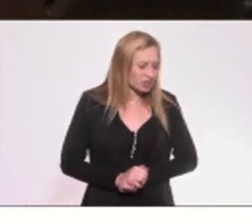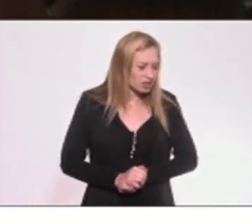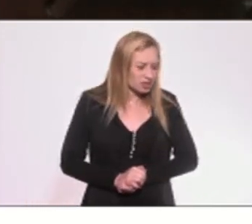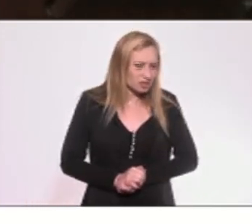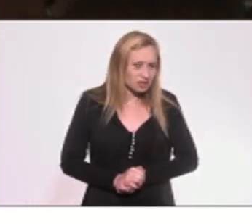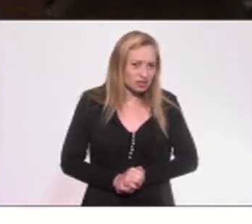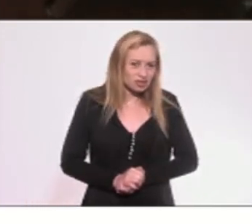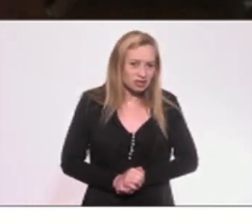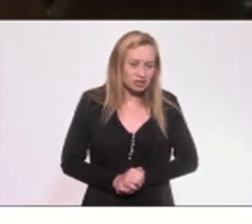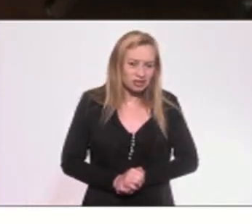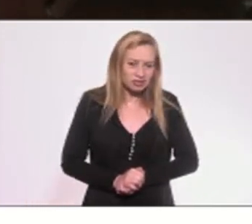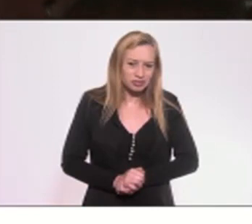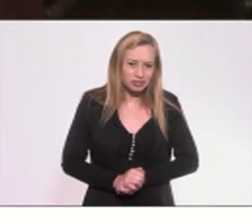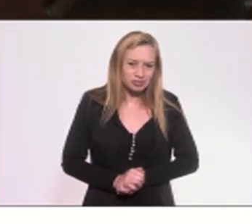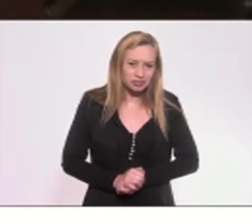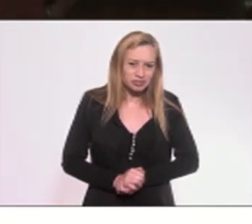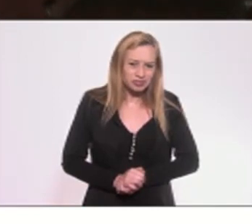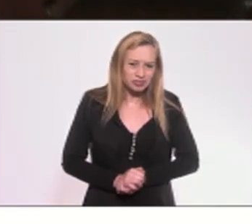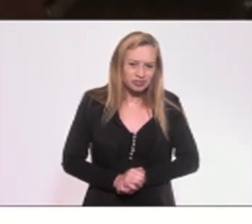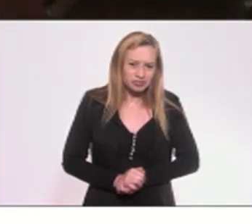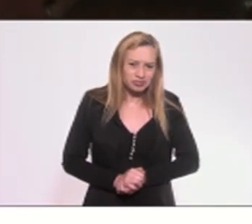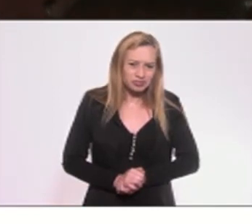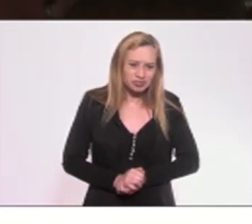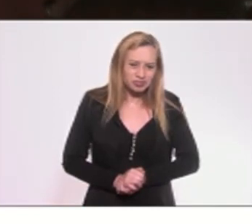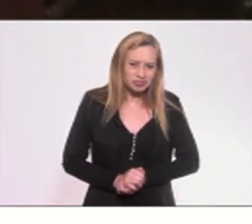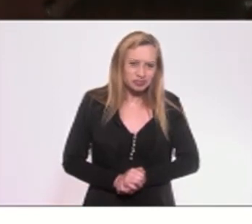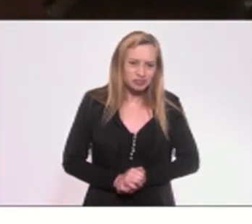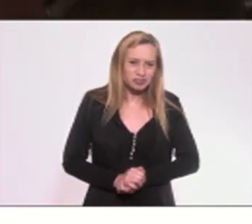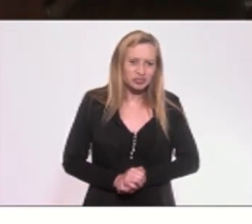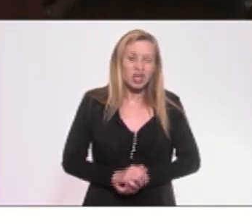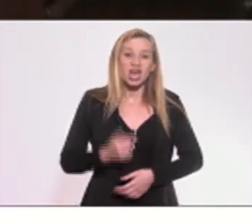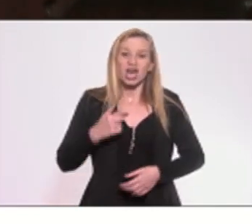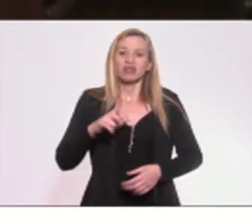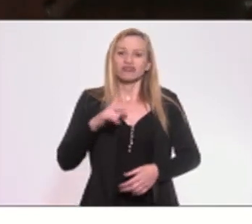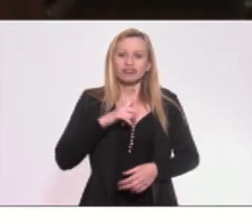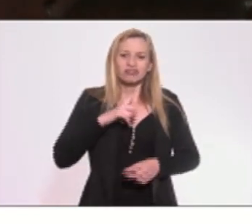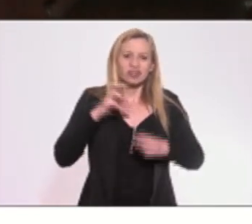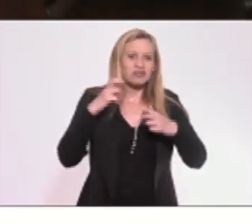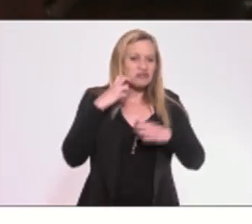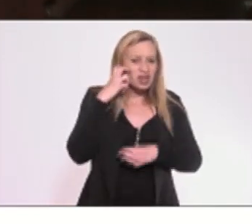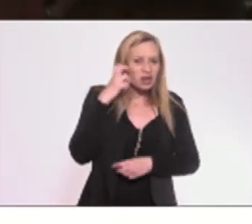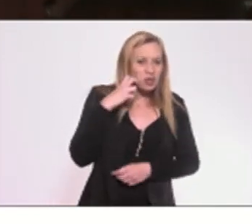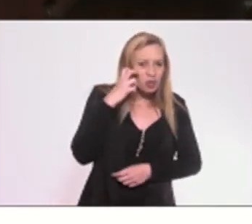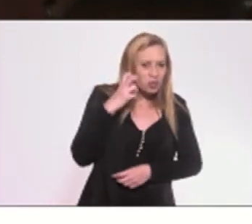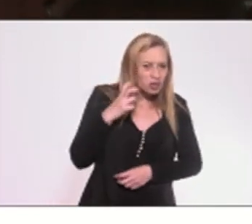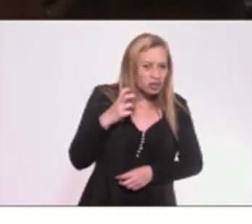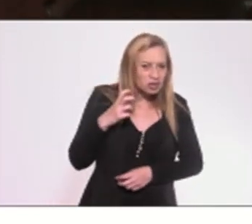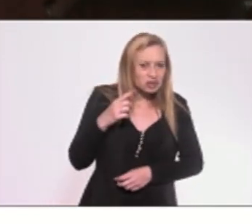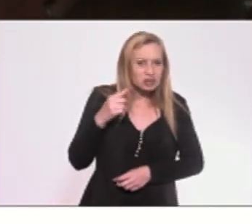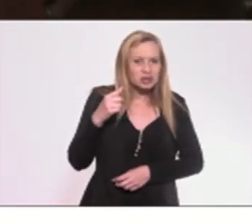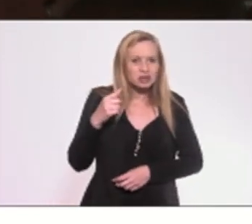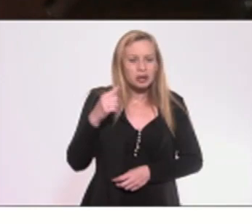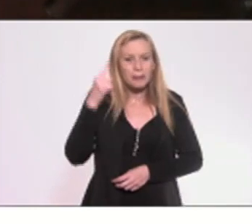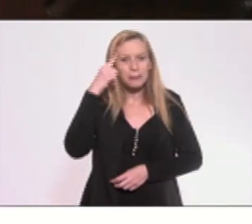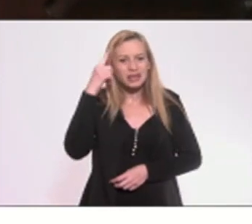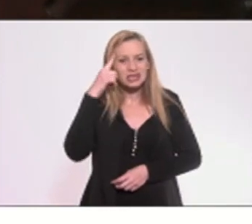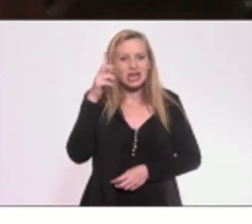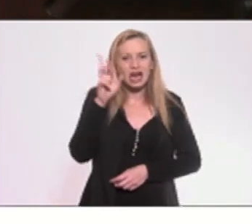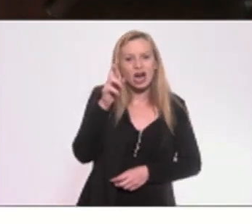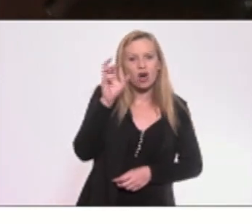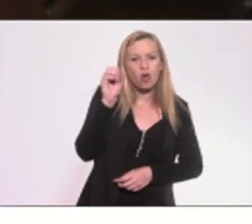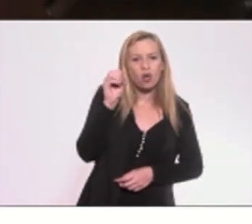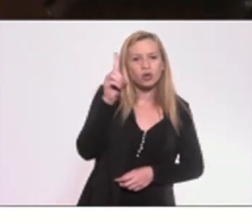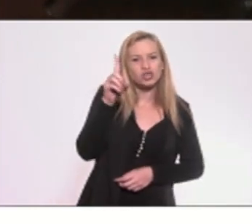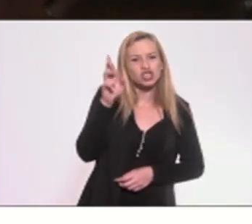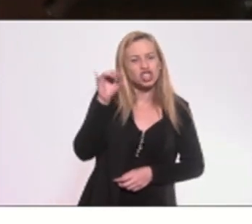eu teria vergonha no meu escritório de atender um cliente que pensasse: Rodrigo não vai escrever a